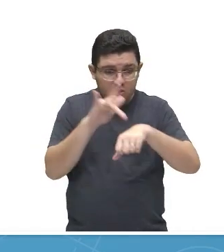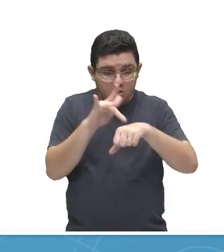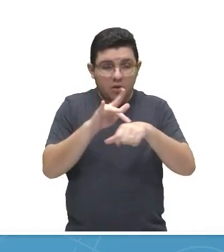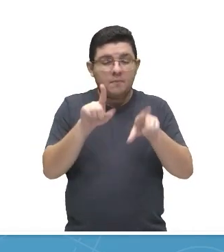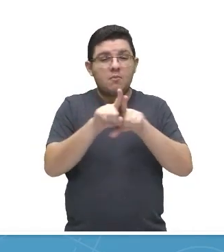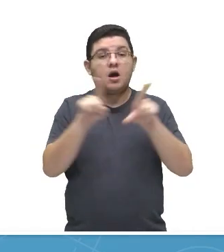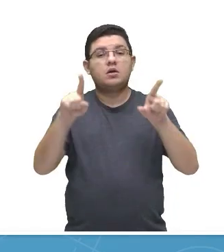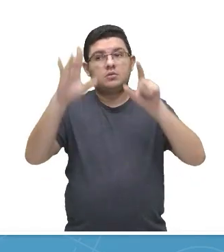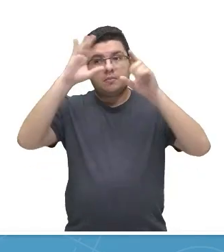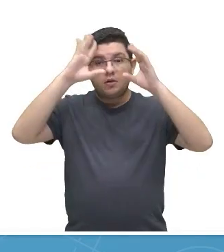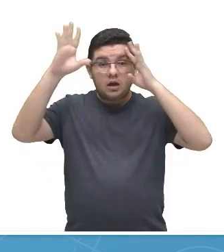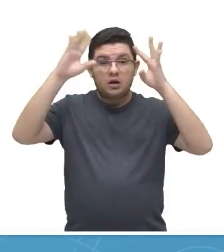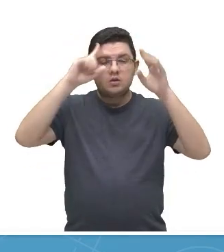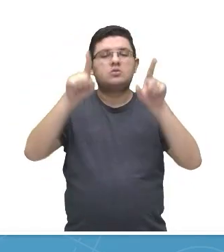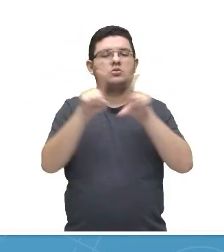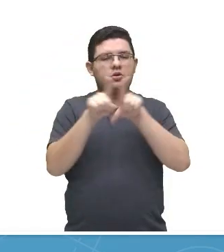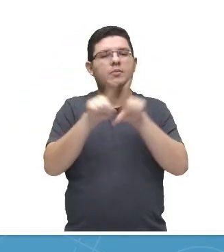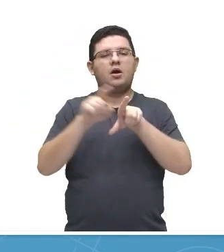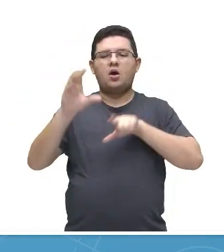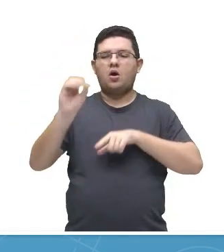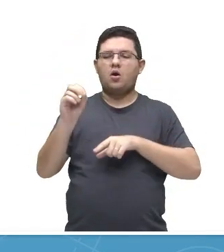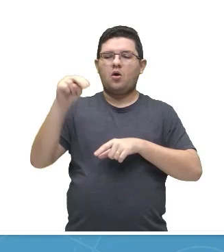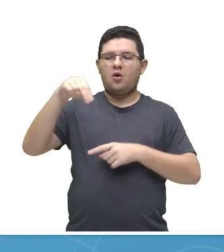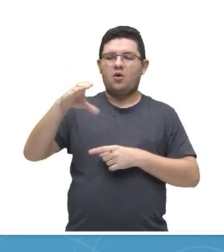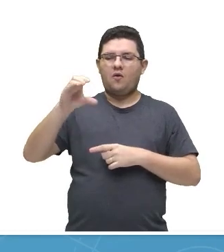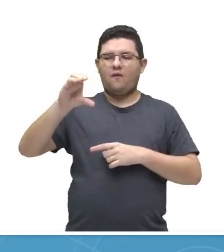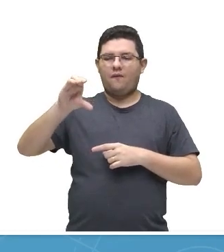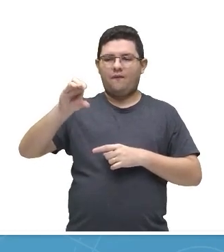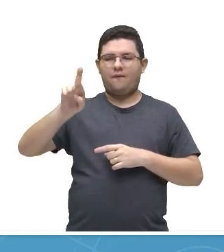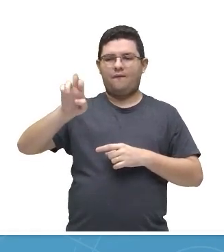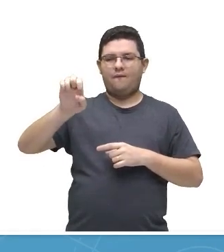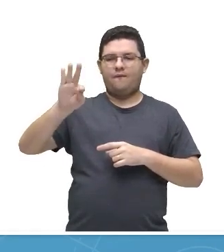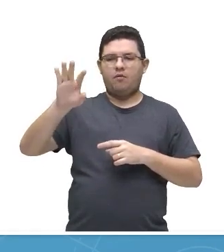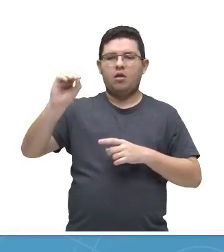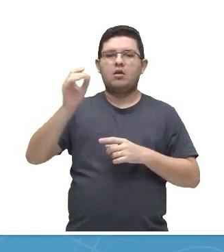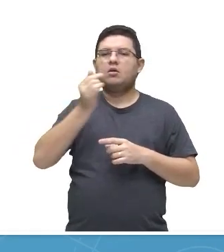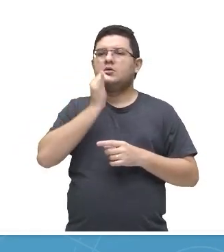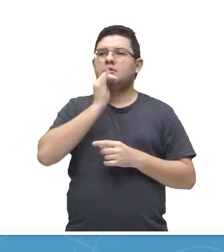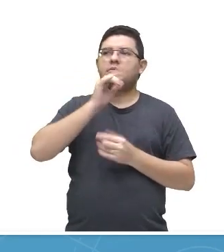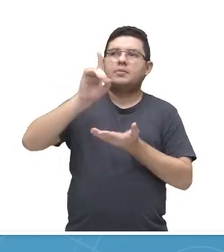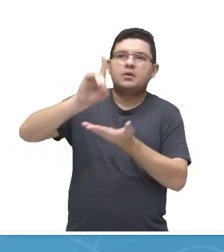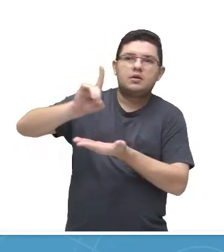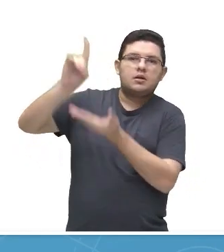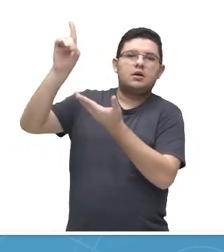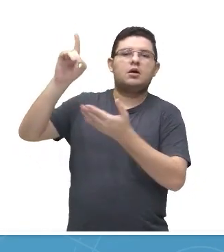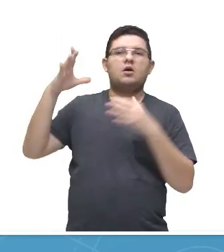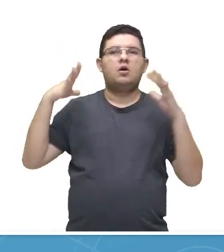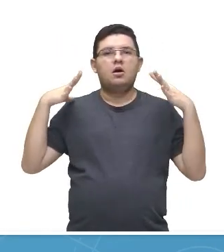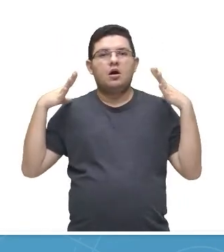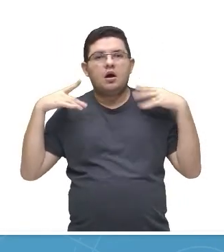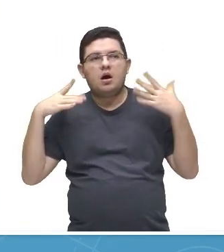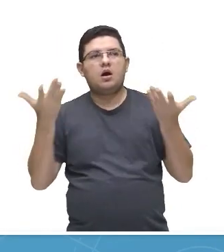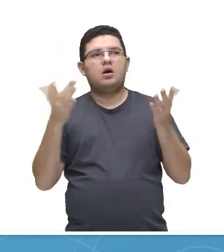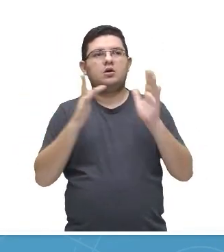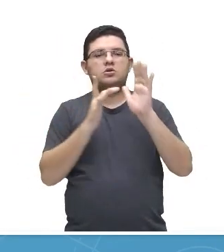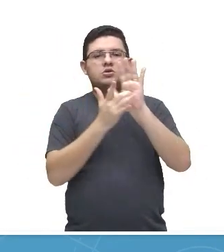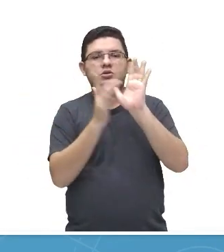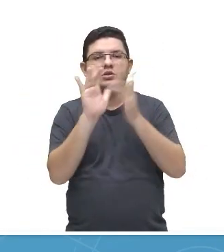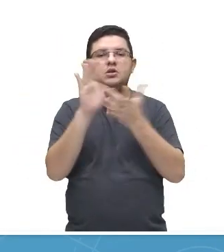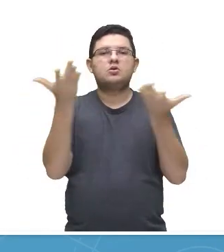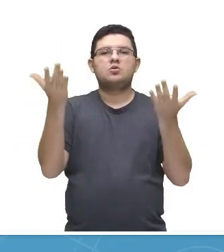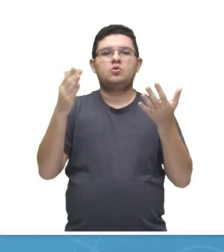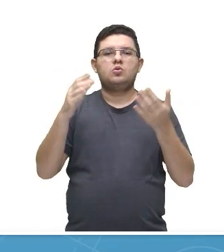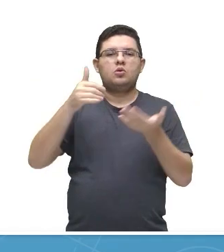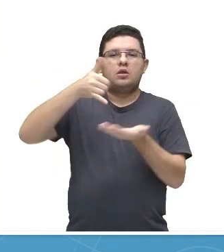no imaginário popular. E aí nós já vimos Deus, anjos, Jesus, bruxas, sacis, etc,